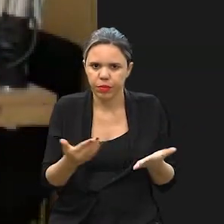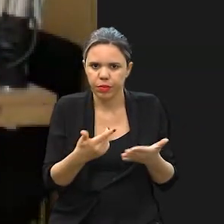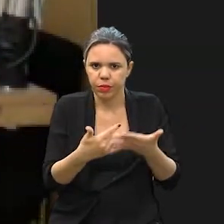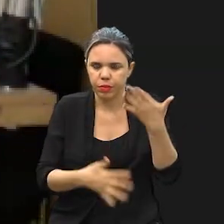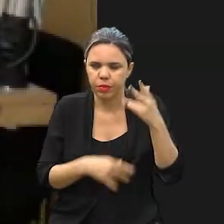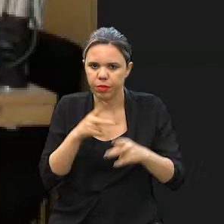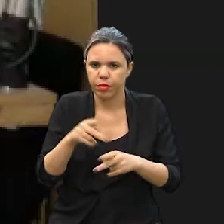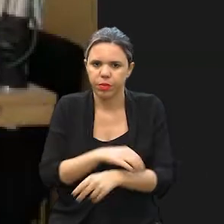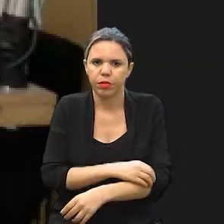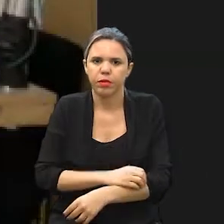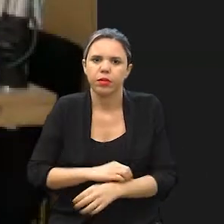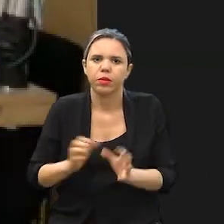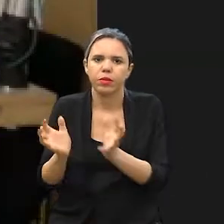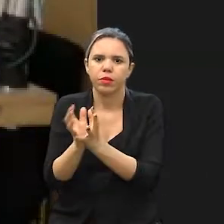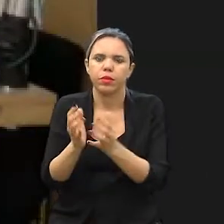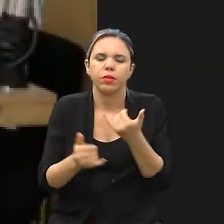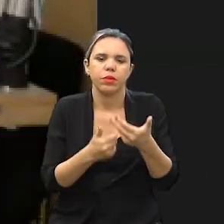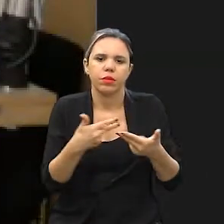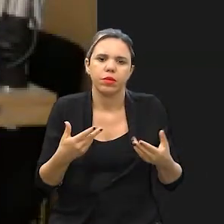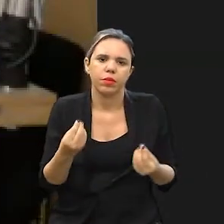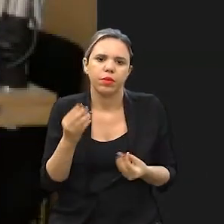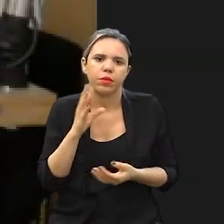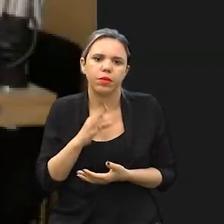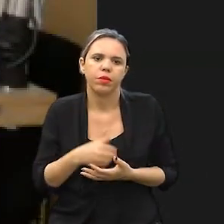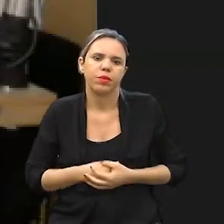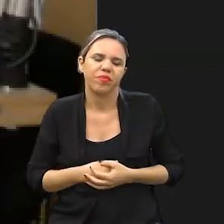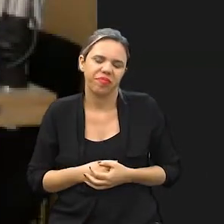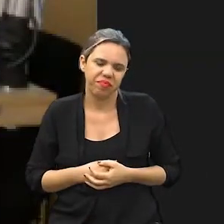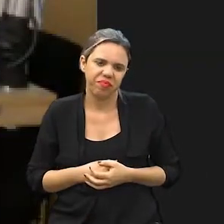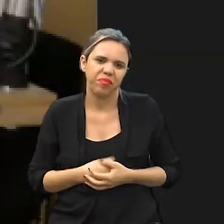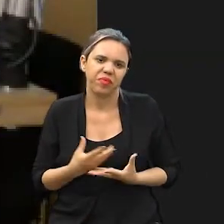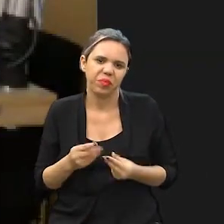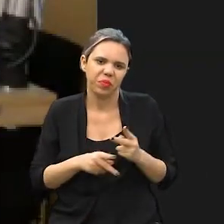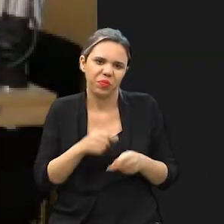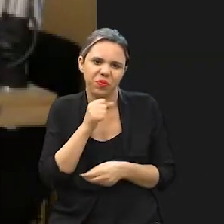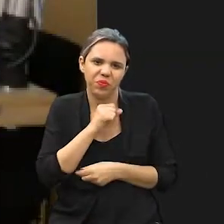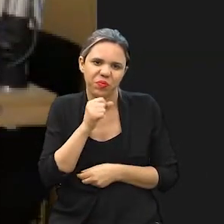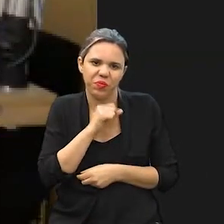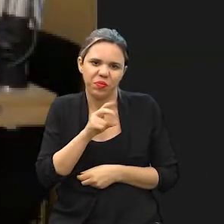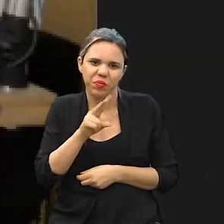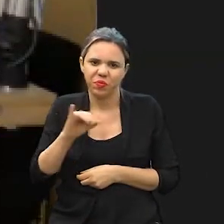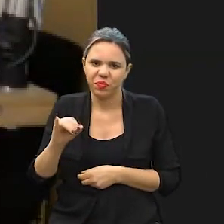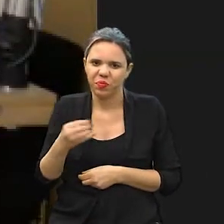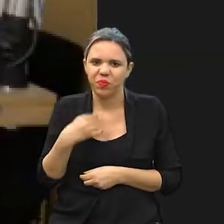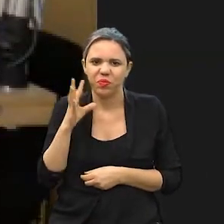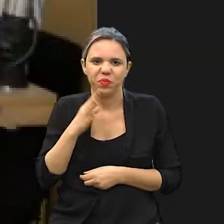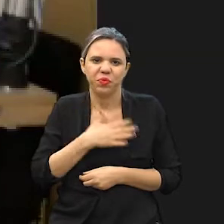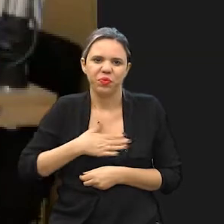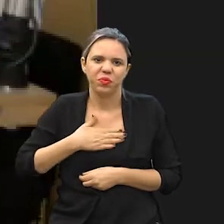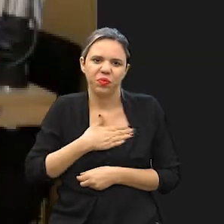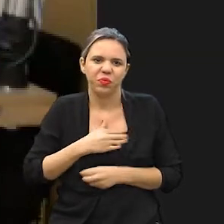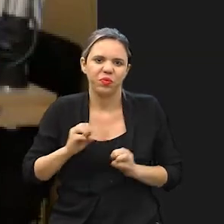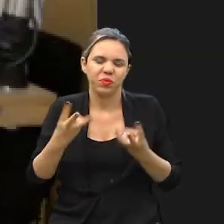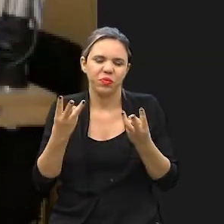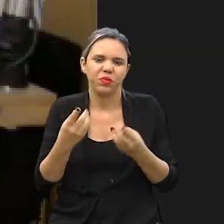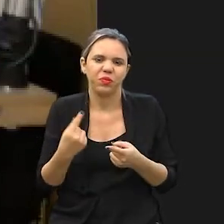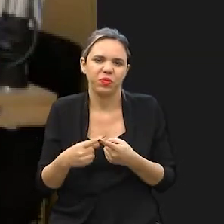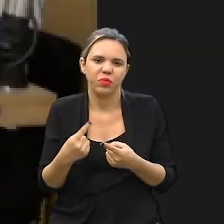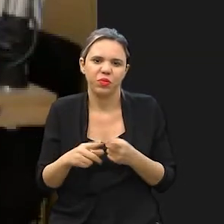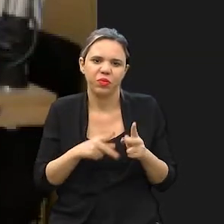vários públicos, brinco bastante, que tem muito velho no meu show, e isso é muito prazeroso, porque tem muitas